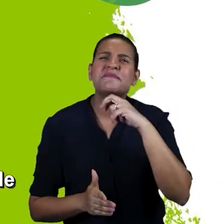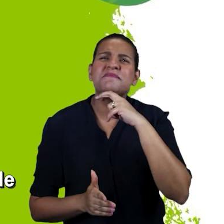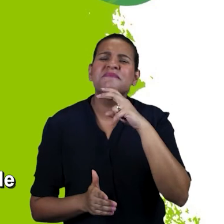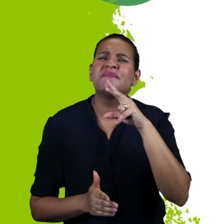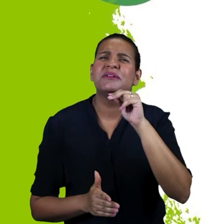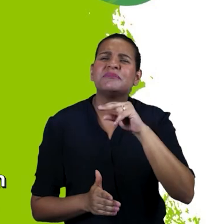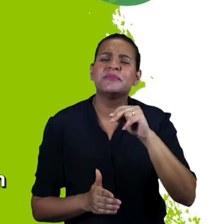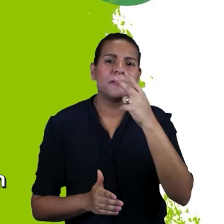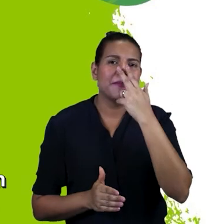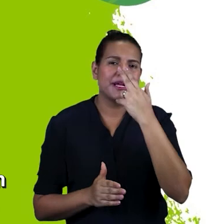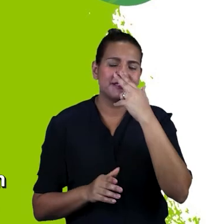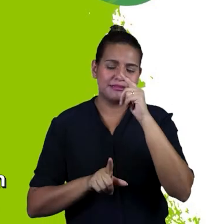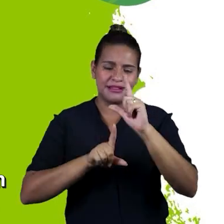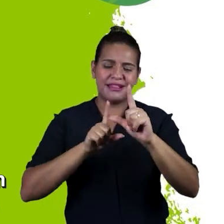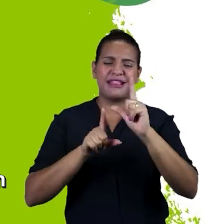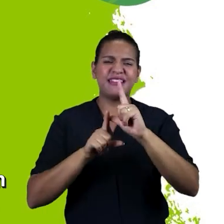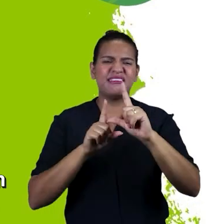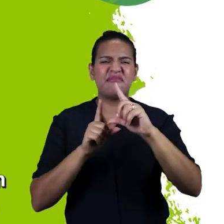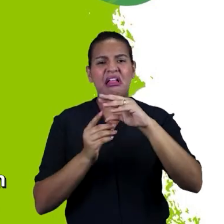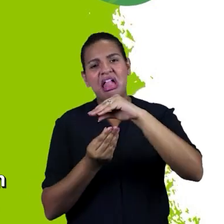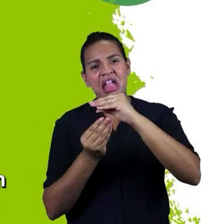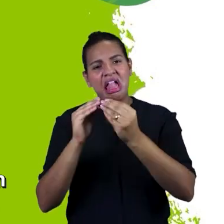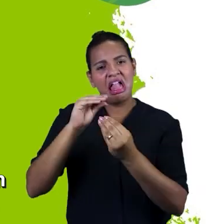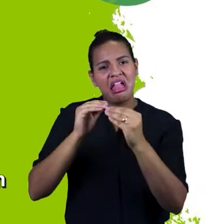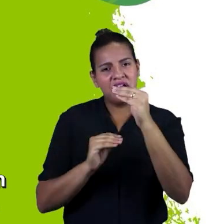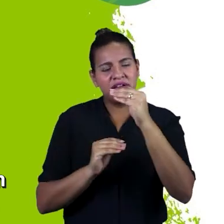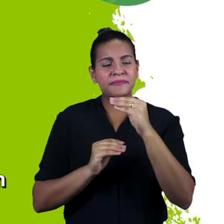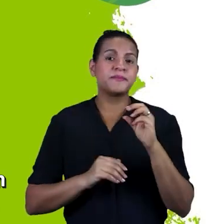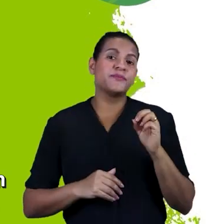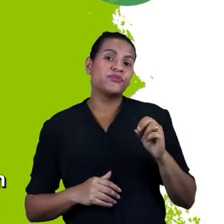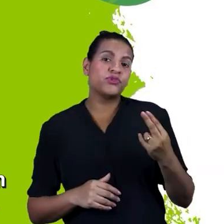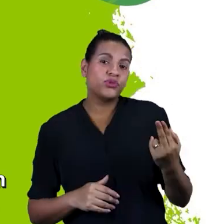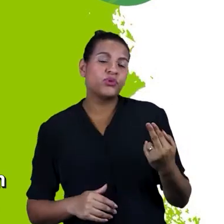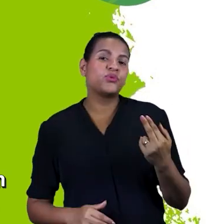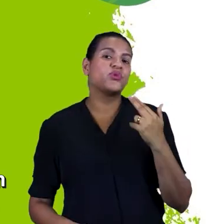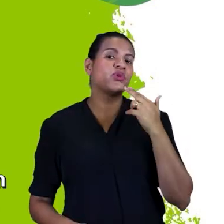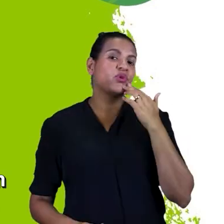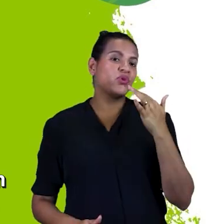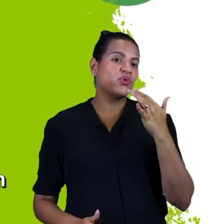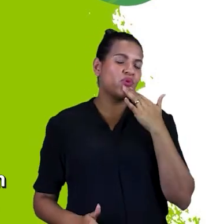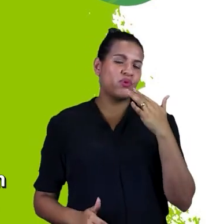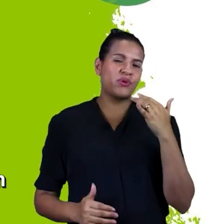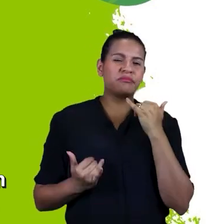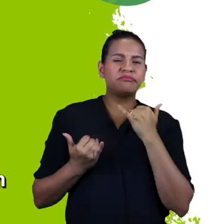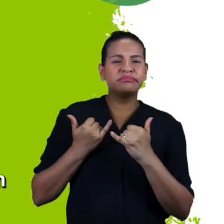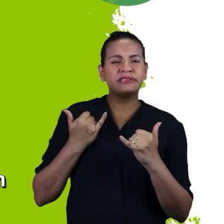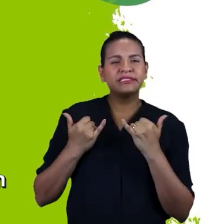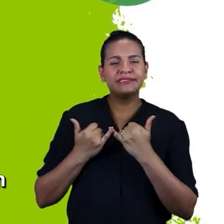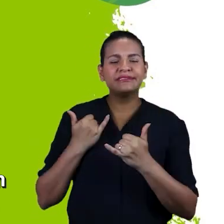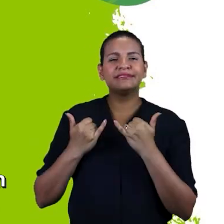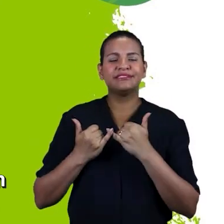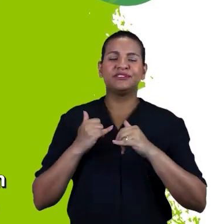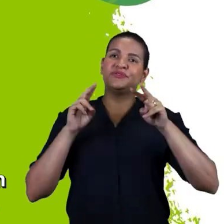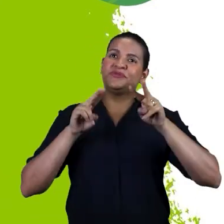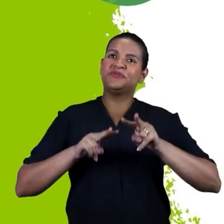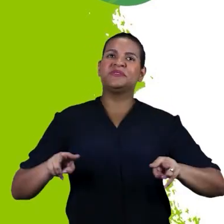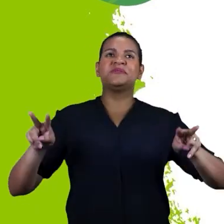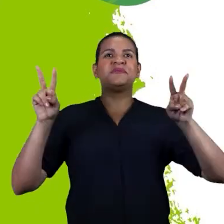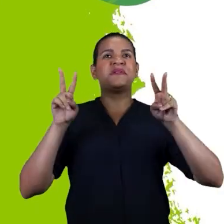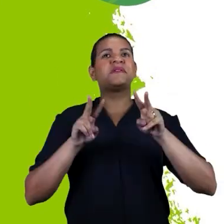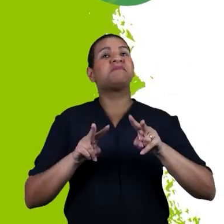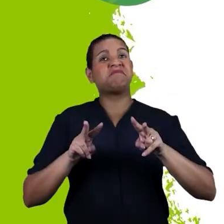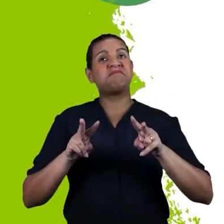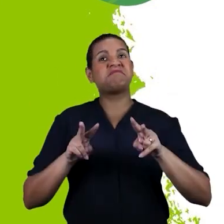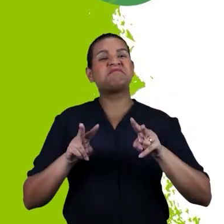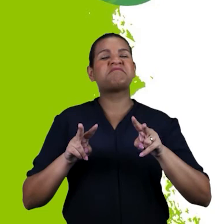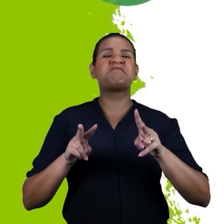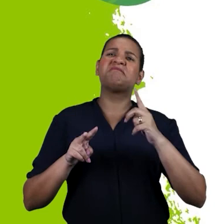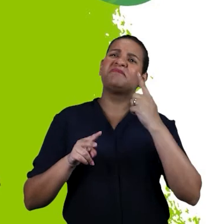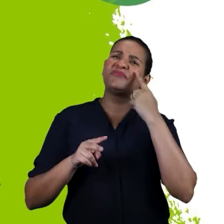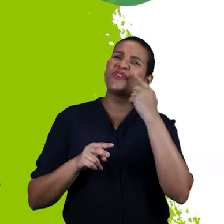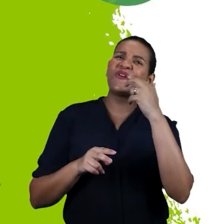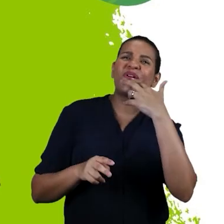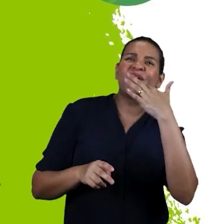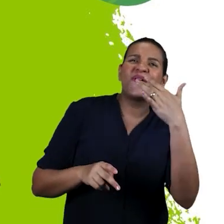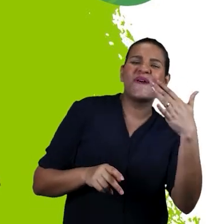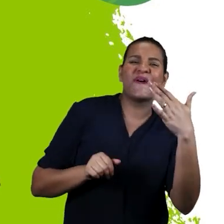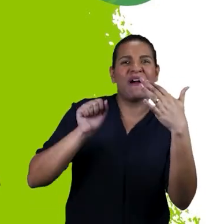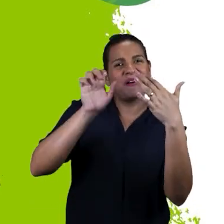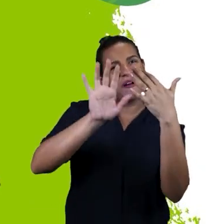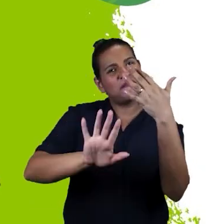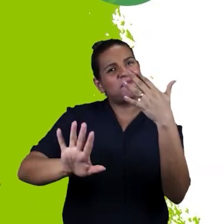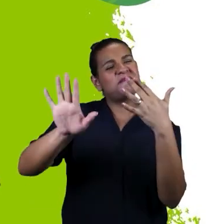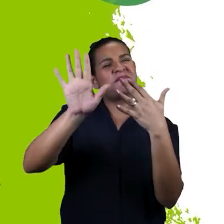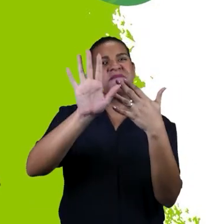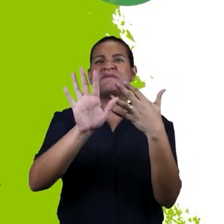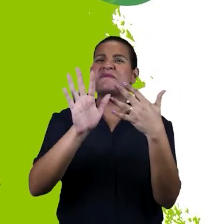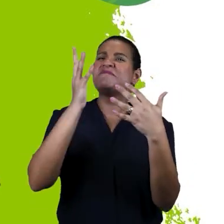letra. Também tem quando eles usam a cor da fonte muito parecida para combinar. Eu acho que fica